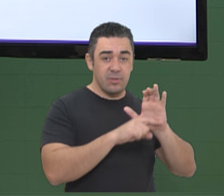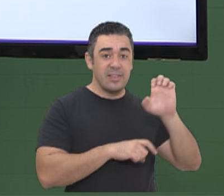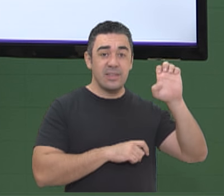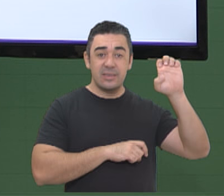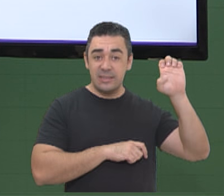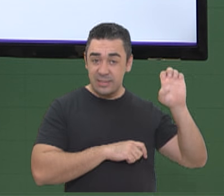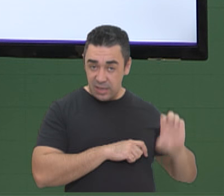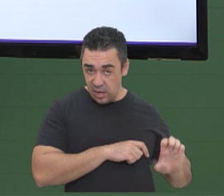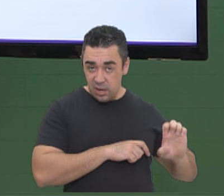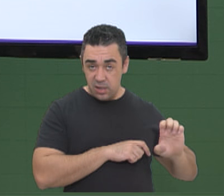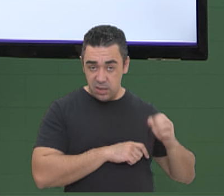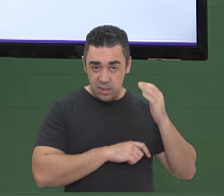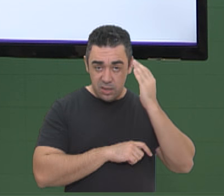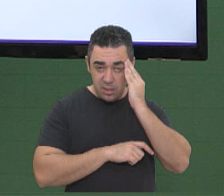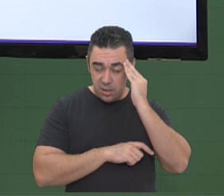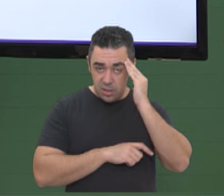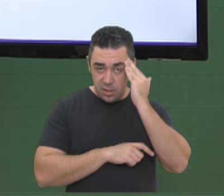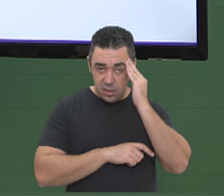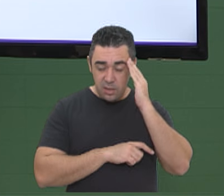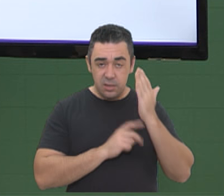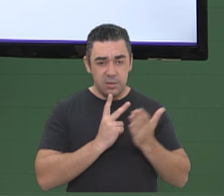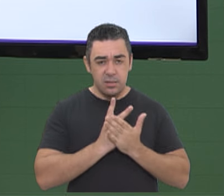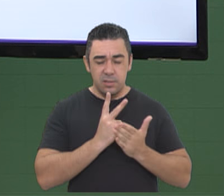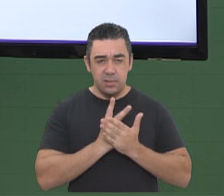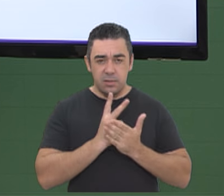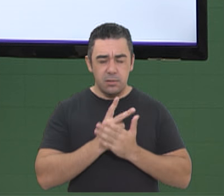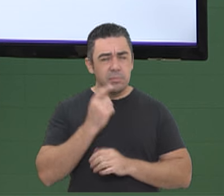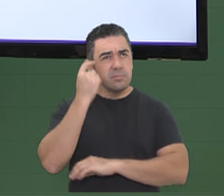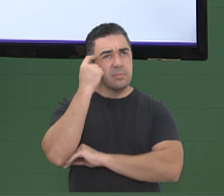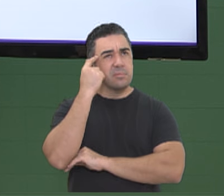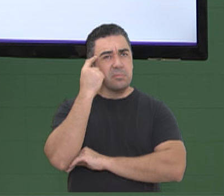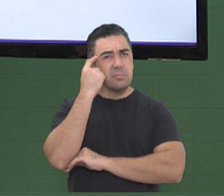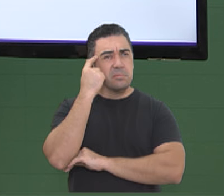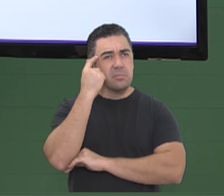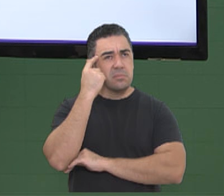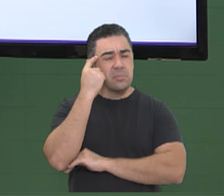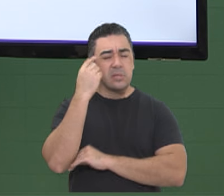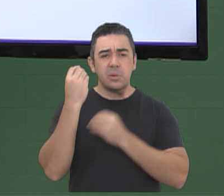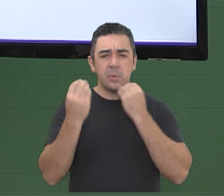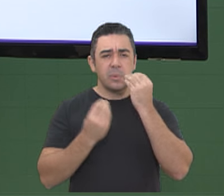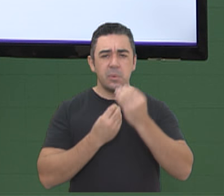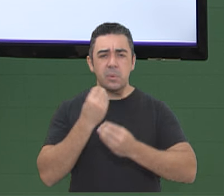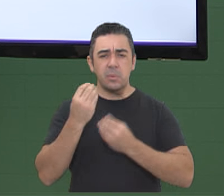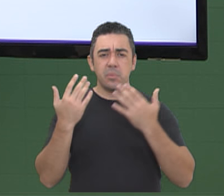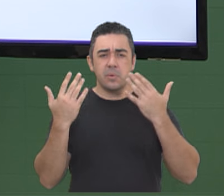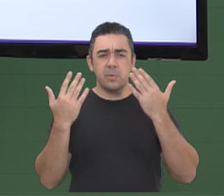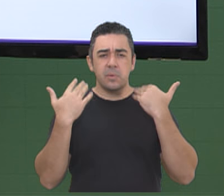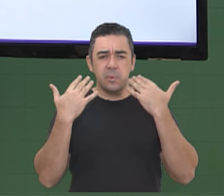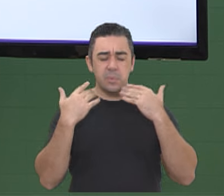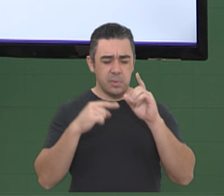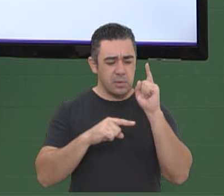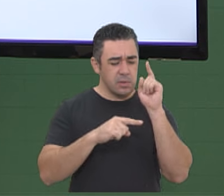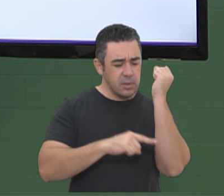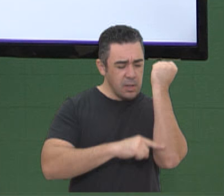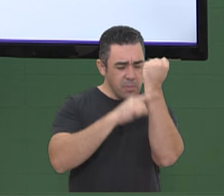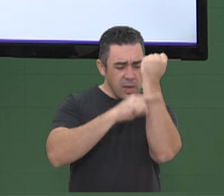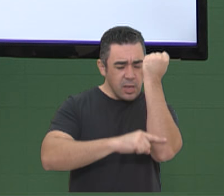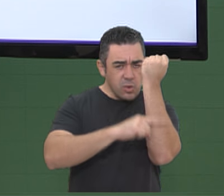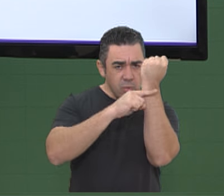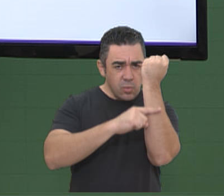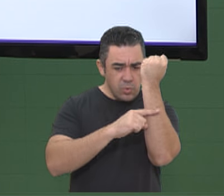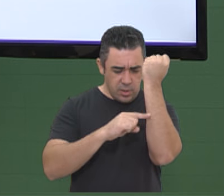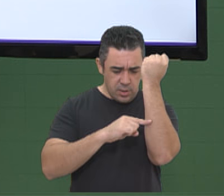à esquerda do referencial. Assim como se a gente pensar em temperatura, altitude, profundidade, a gente tem o quê? Tem